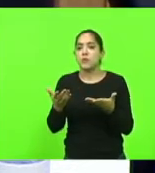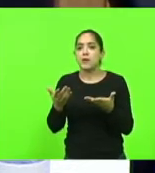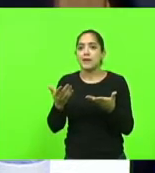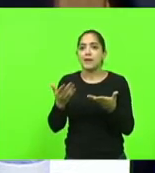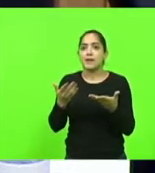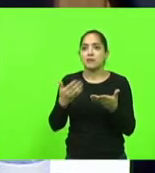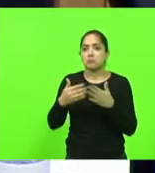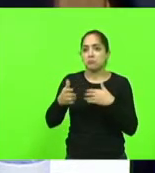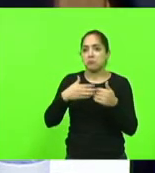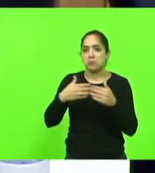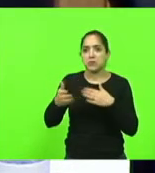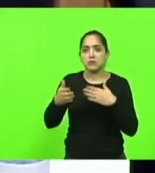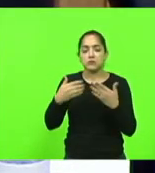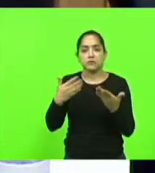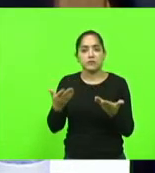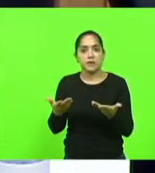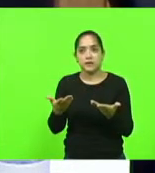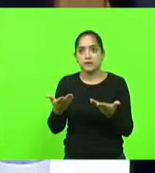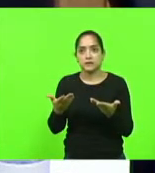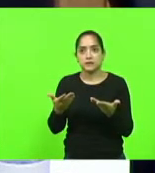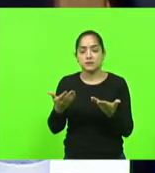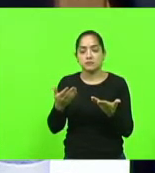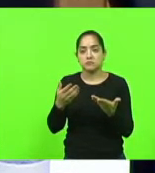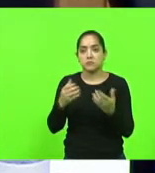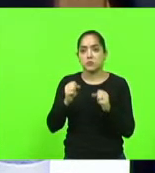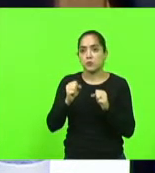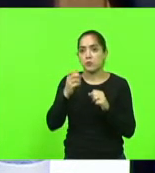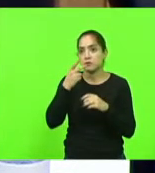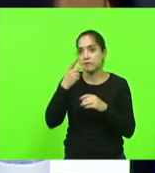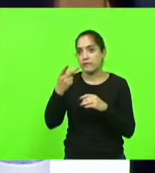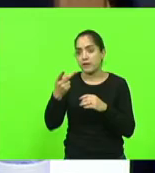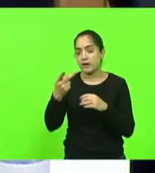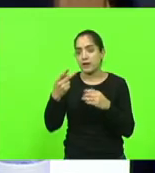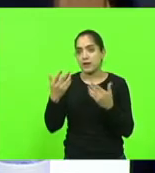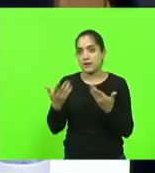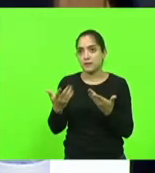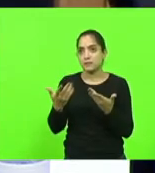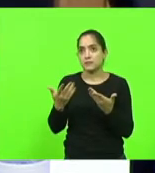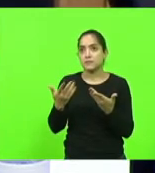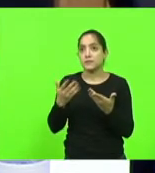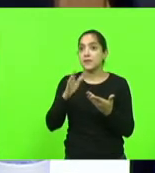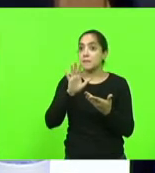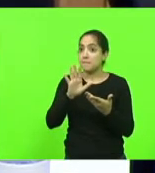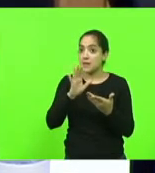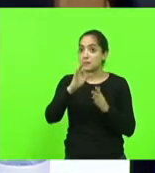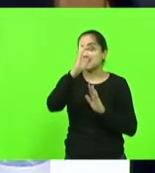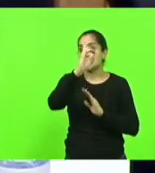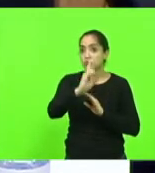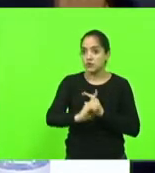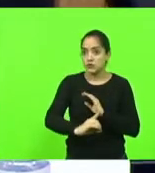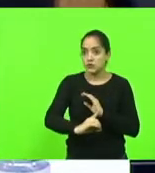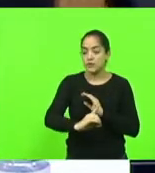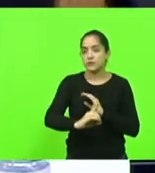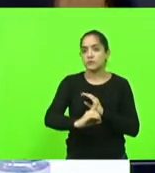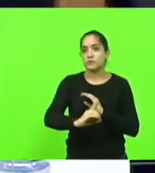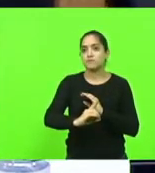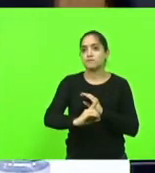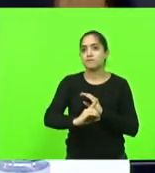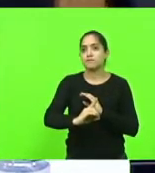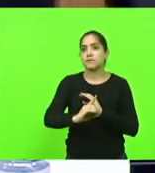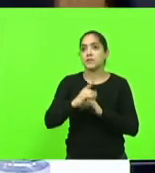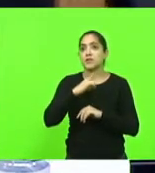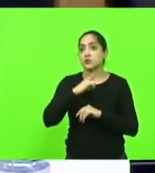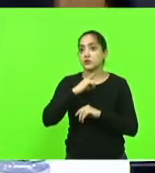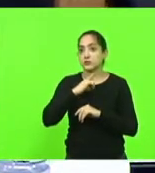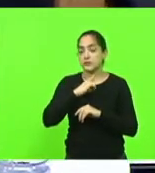correlato de qualquer tipo de adjetivo que eu possa aqui dizer, mas é um direito nosso. E quando o